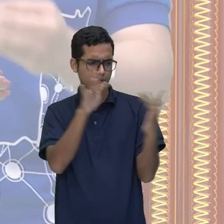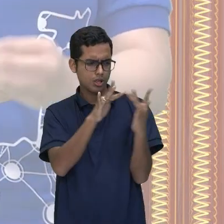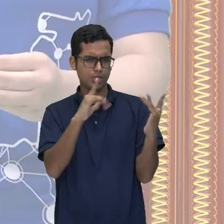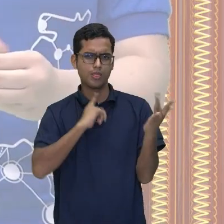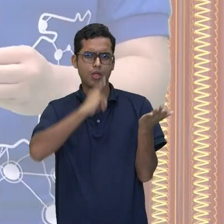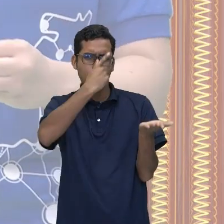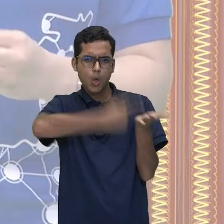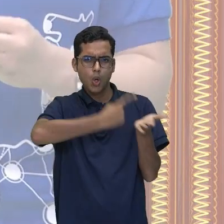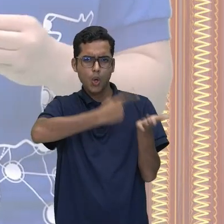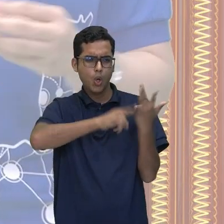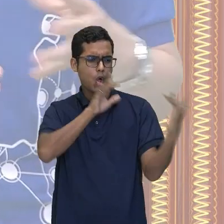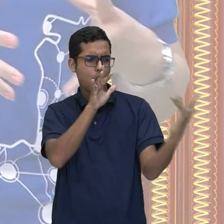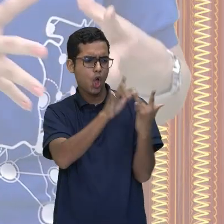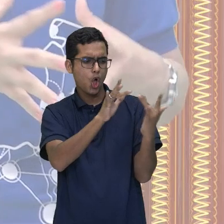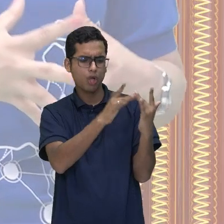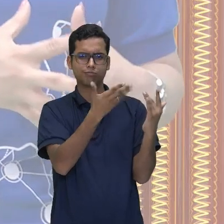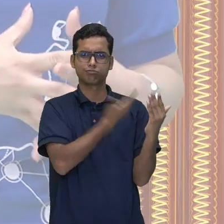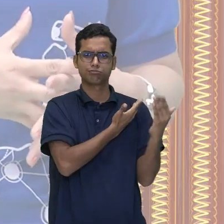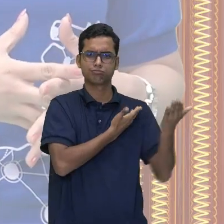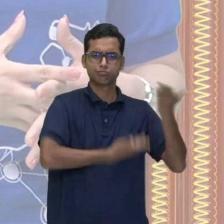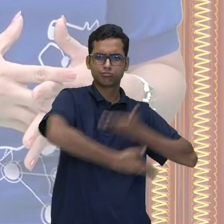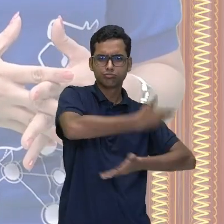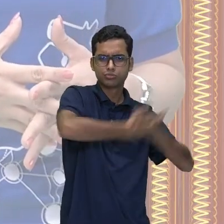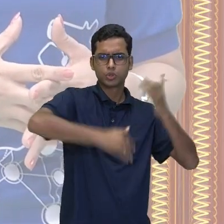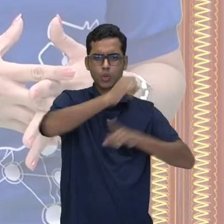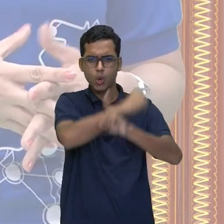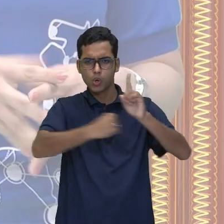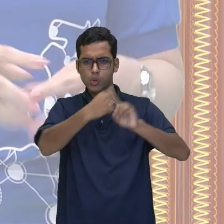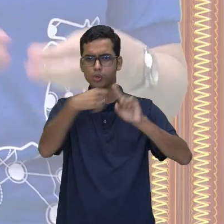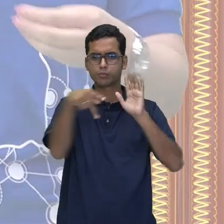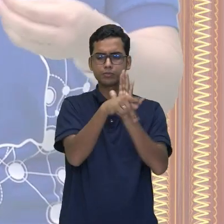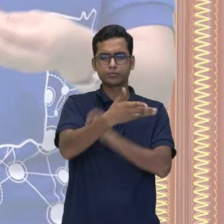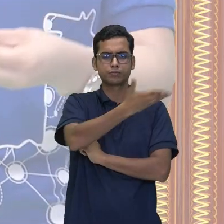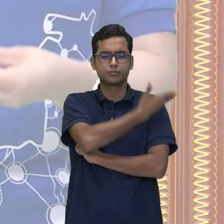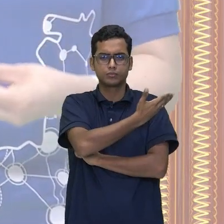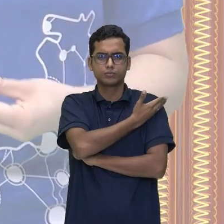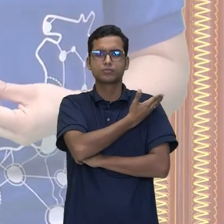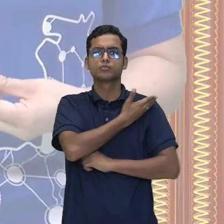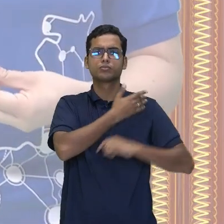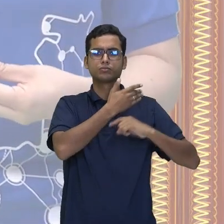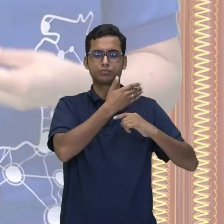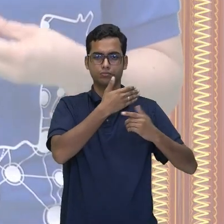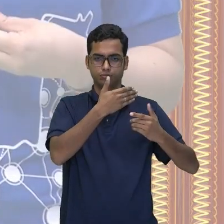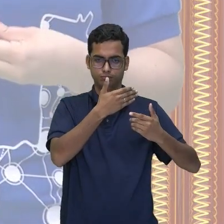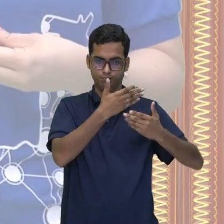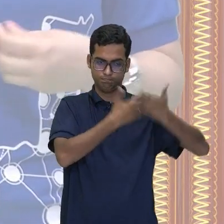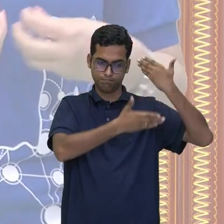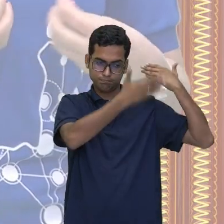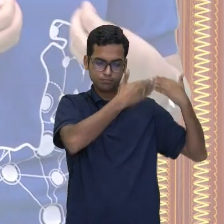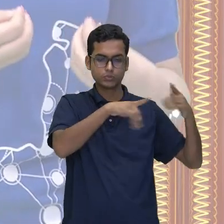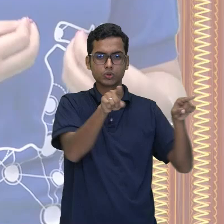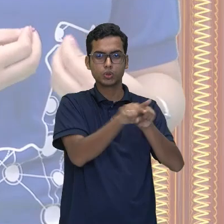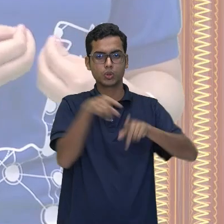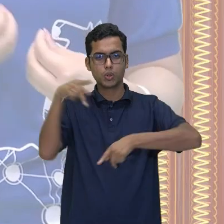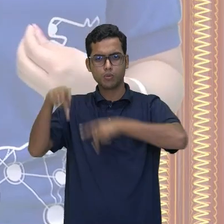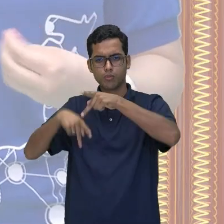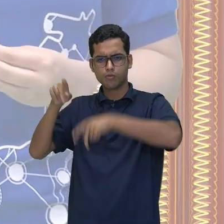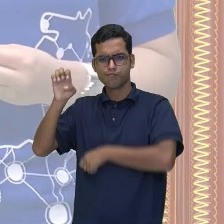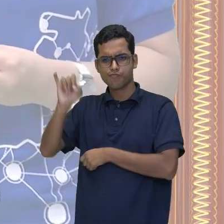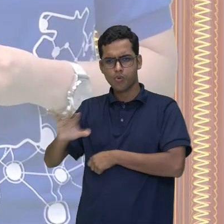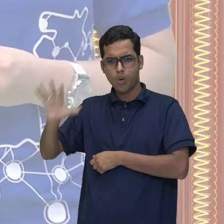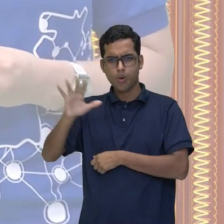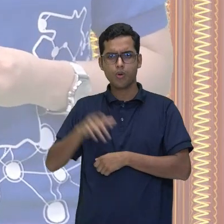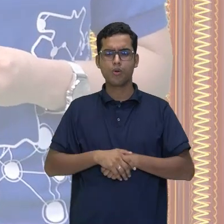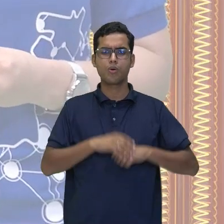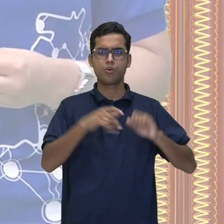né, um contato amigável entre as sociedades pré-colombianas e os povos europeus, nesse caso, os astecas